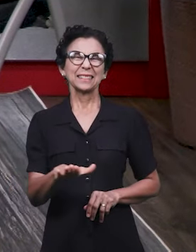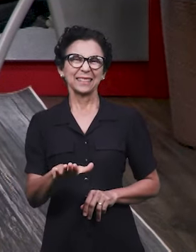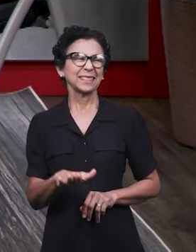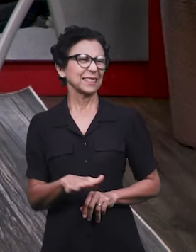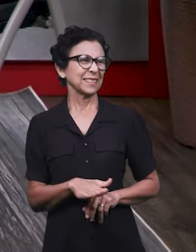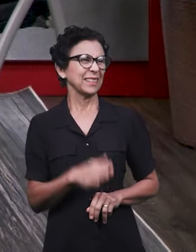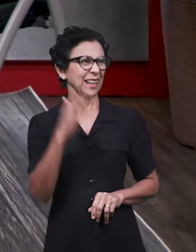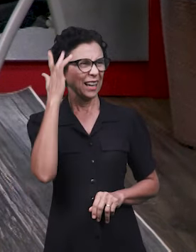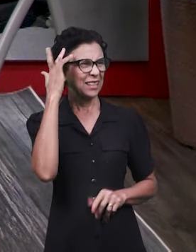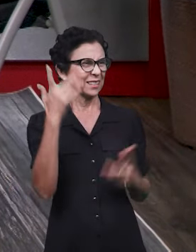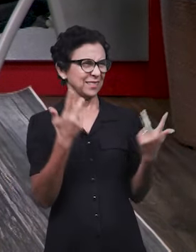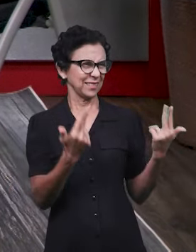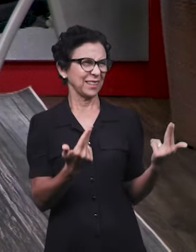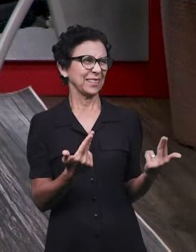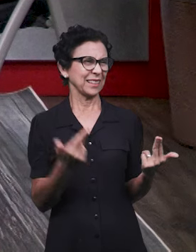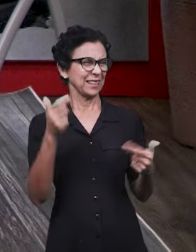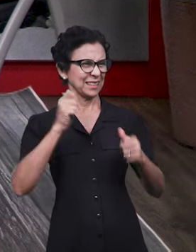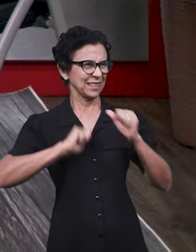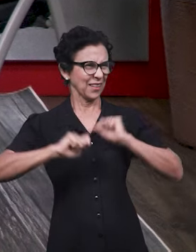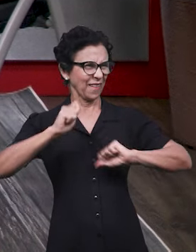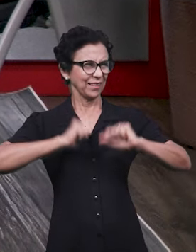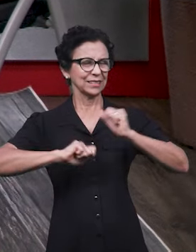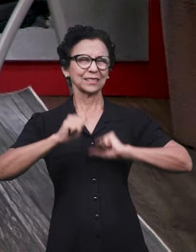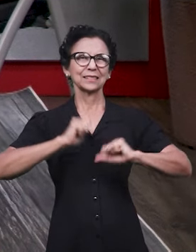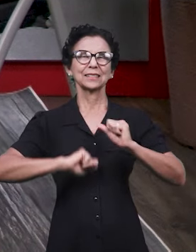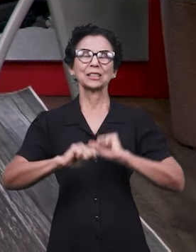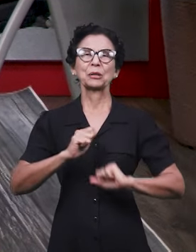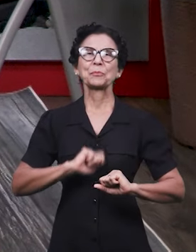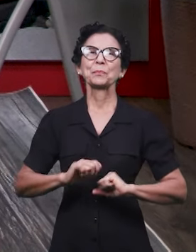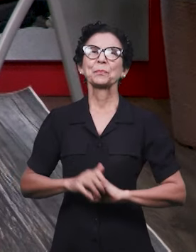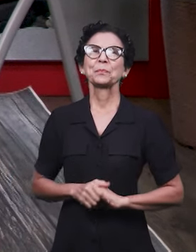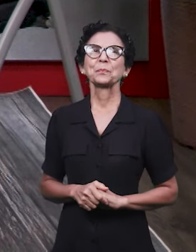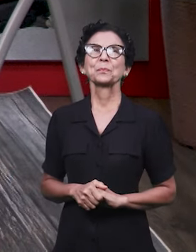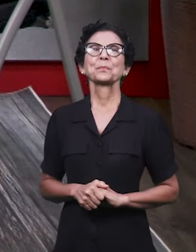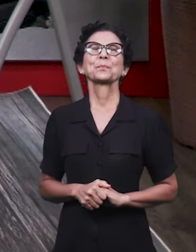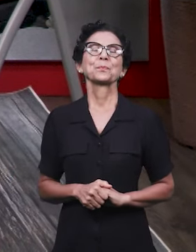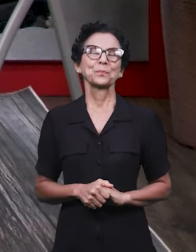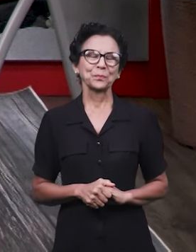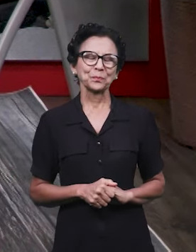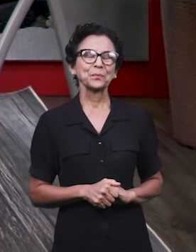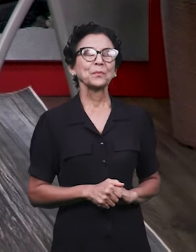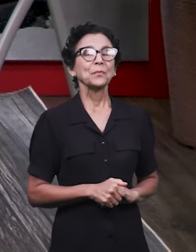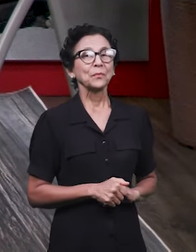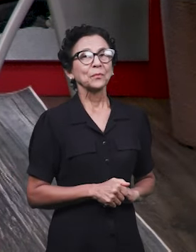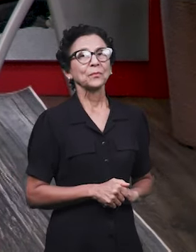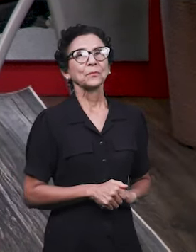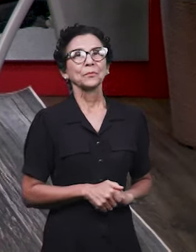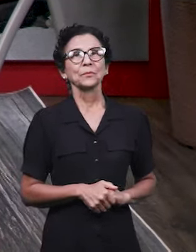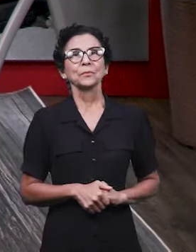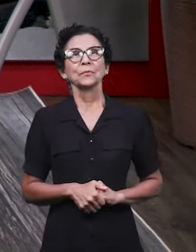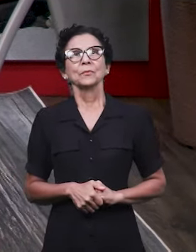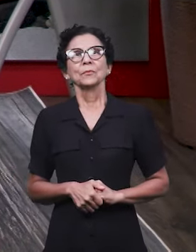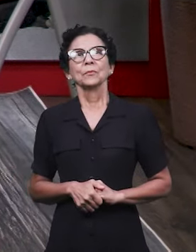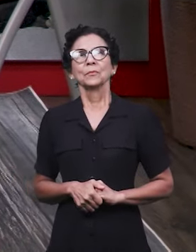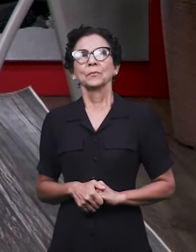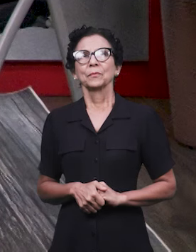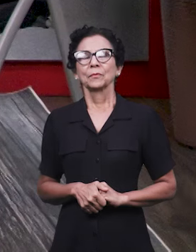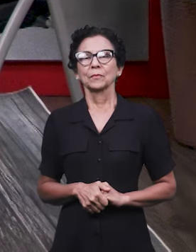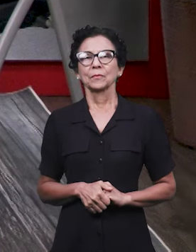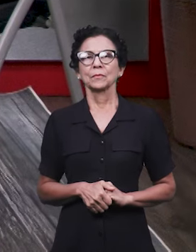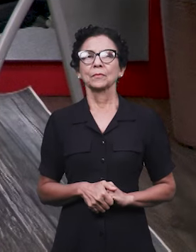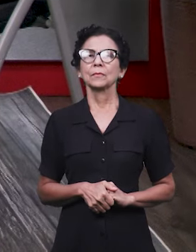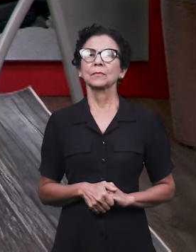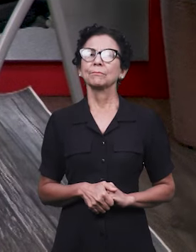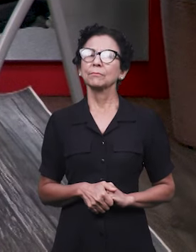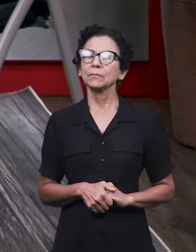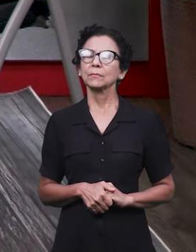as crianças ficam ansiosas e não sabem como vão agir. Porque nós sabemos que nós sempre estamos em